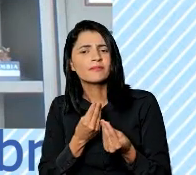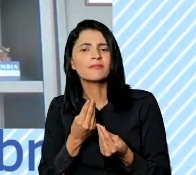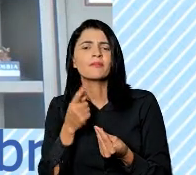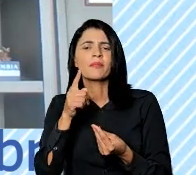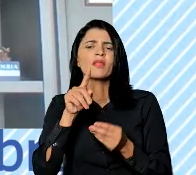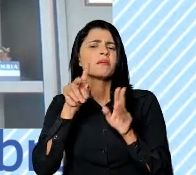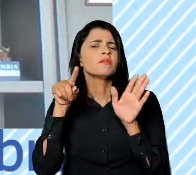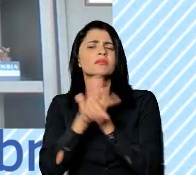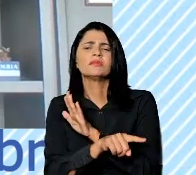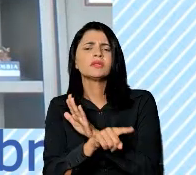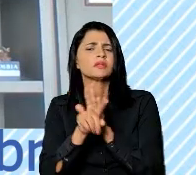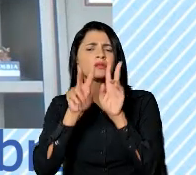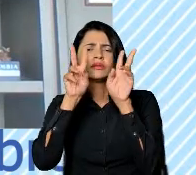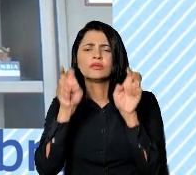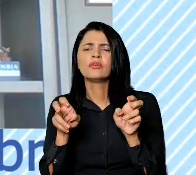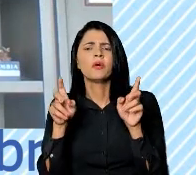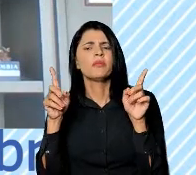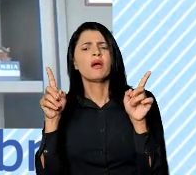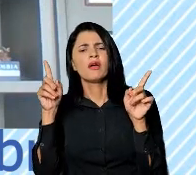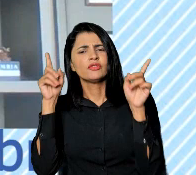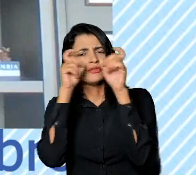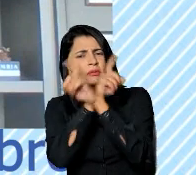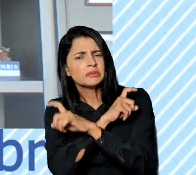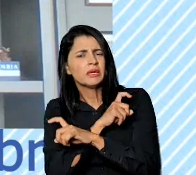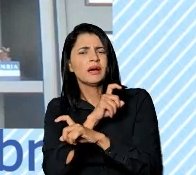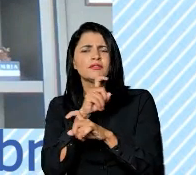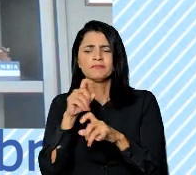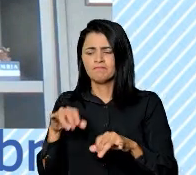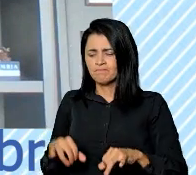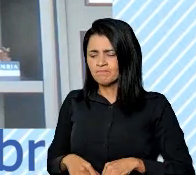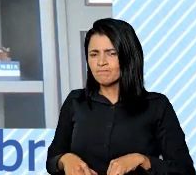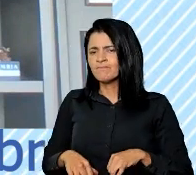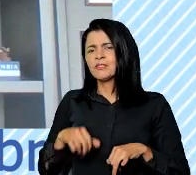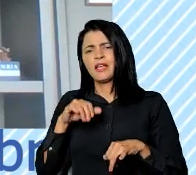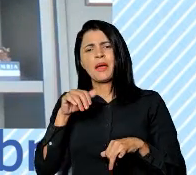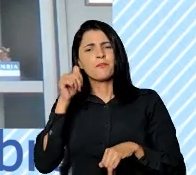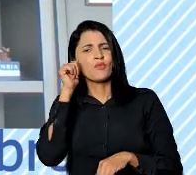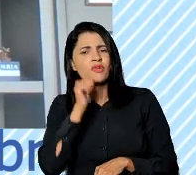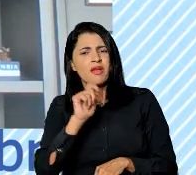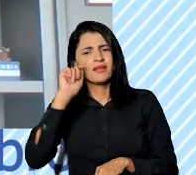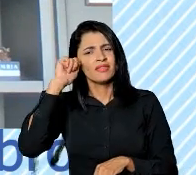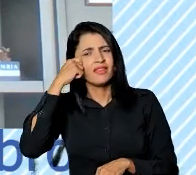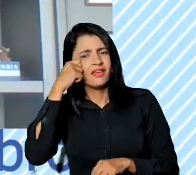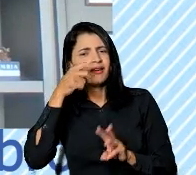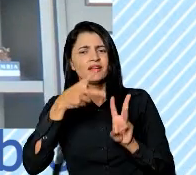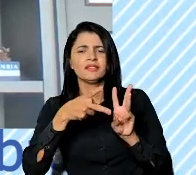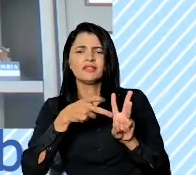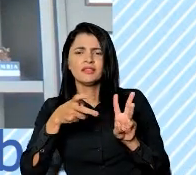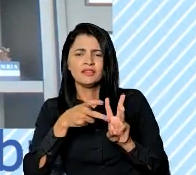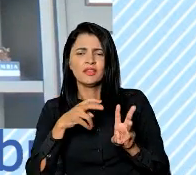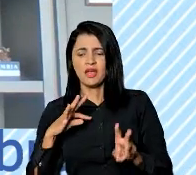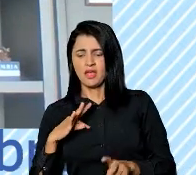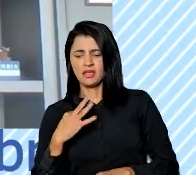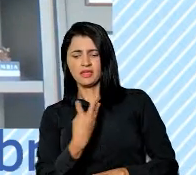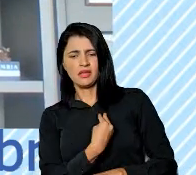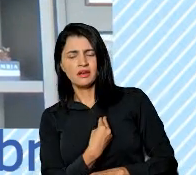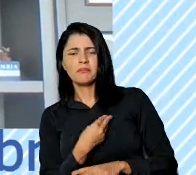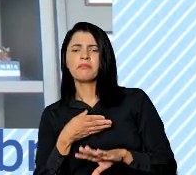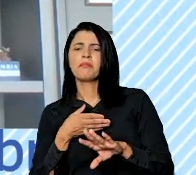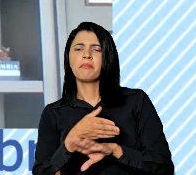as dificuldades específicas enfrentadas pelas mulheres negras, indígenas e trans para ocupar